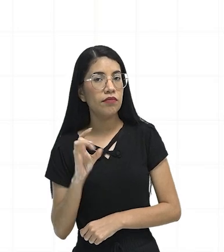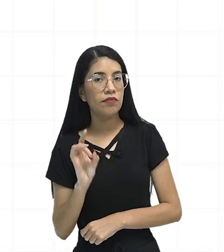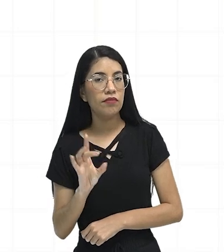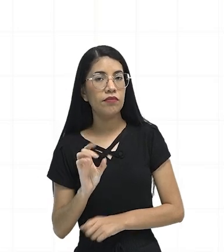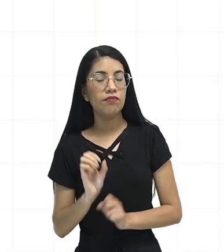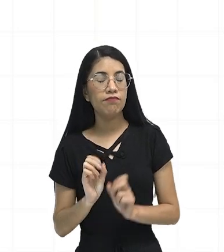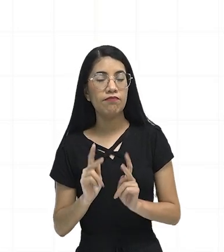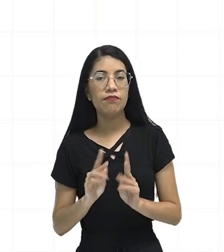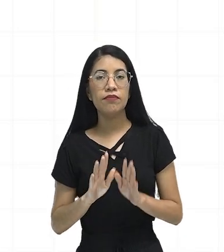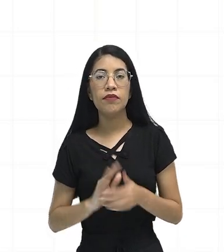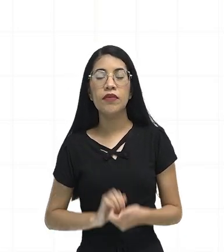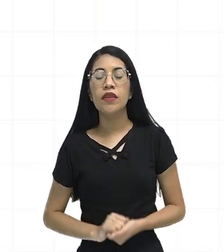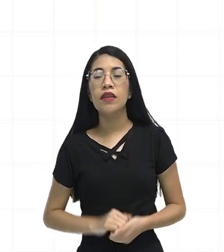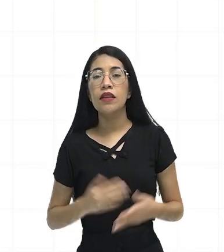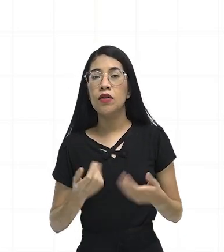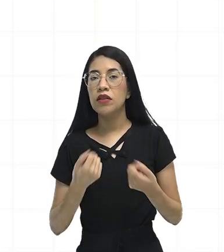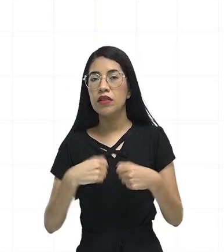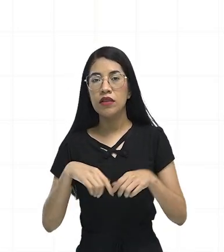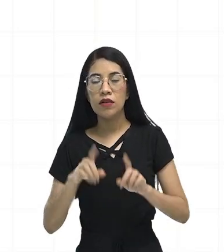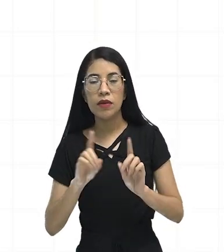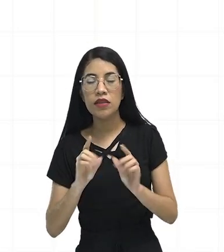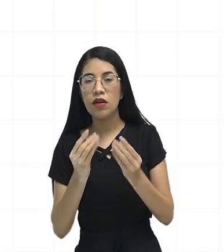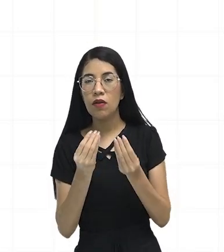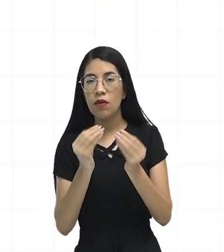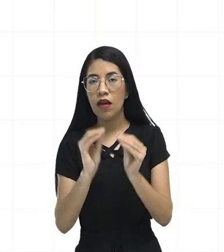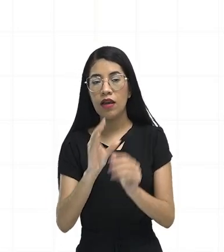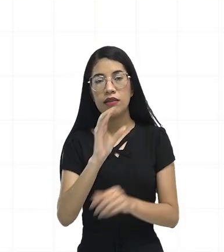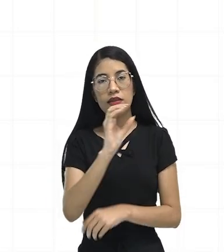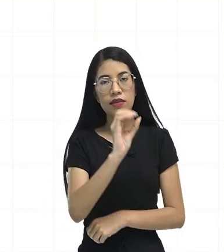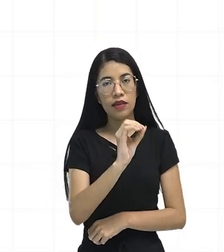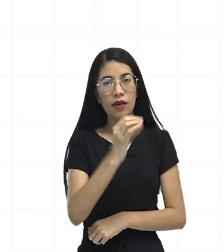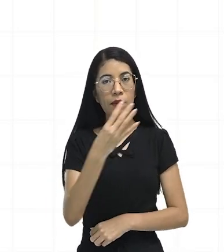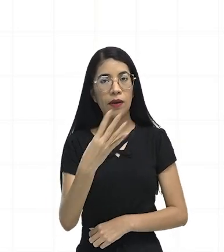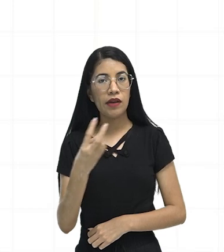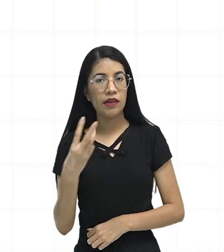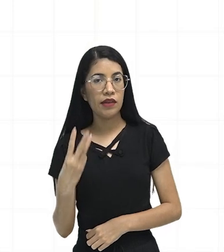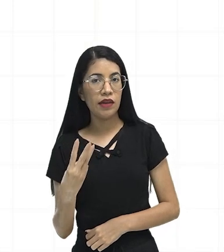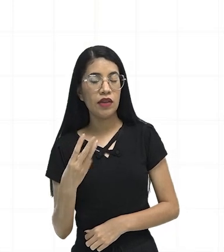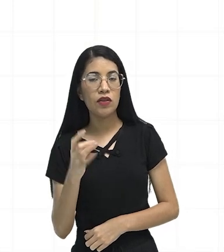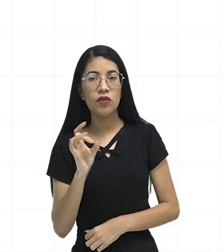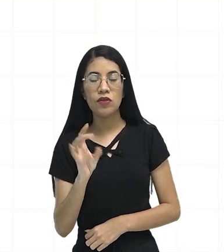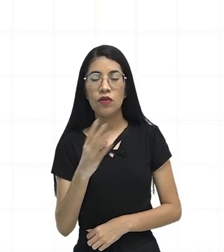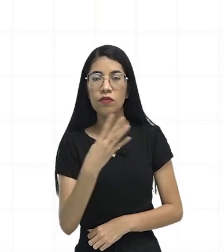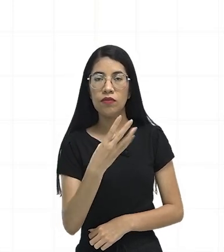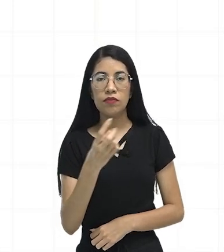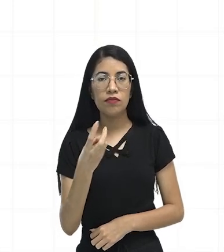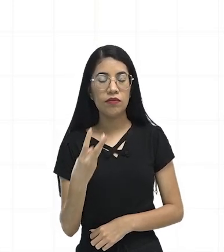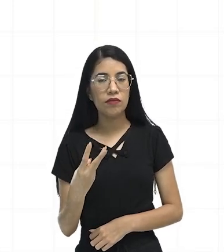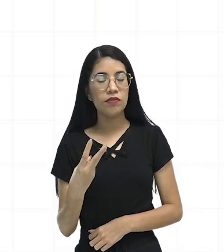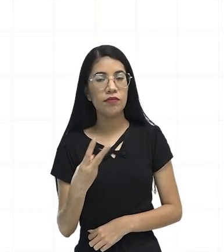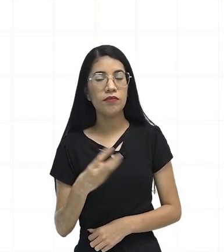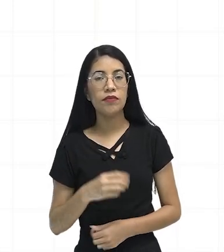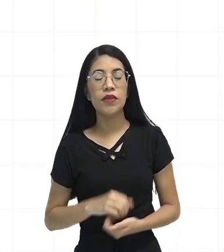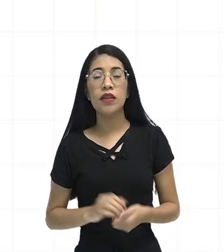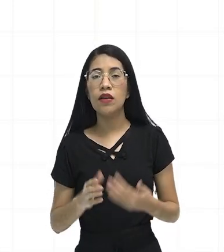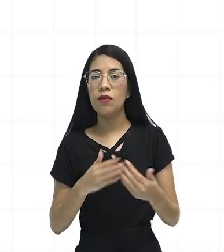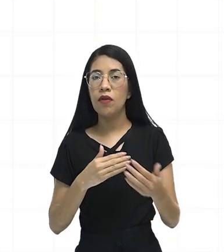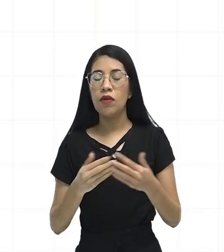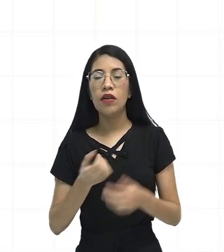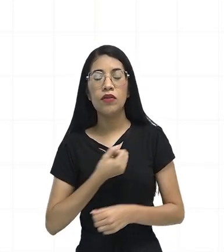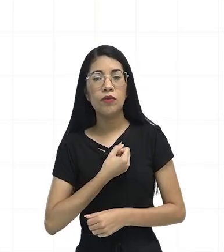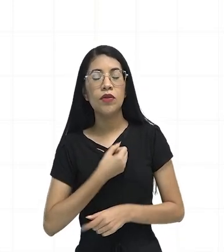bem? Aliás, nem precisa você escrever 0,43, você escreve apenas 43. E assim qualquer outro